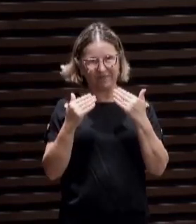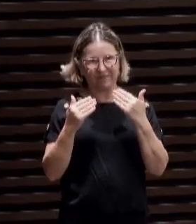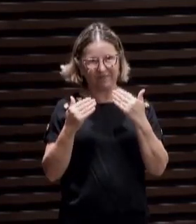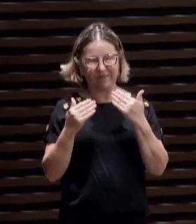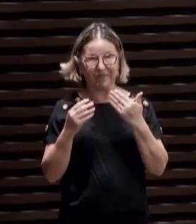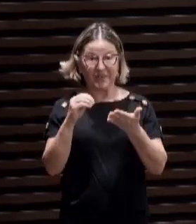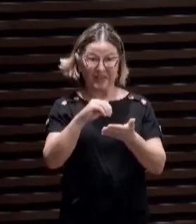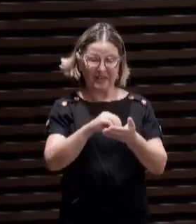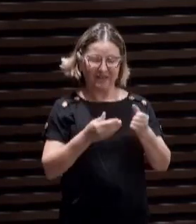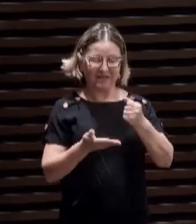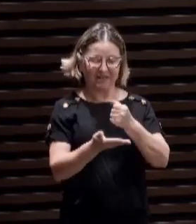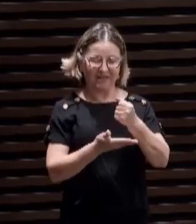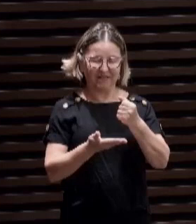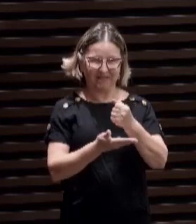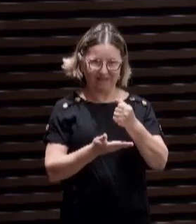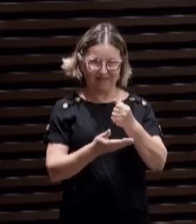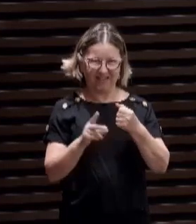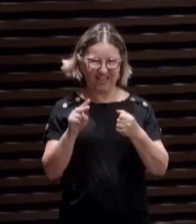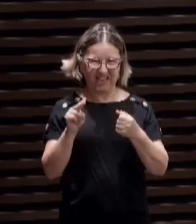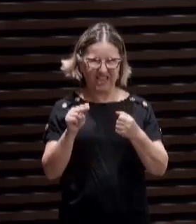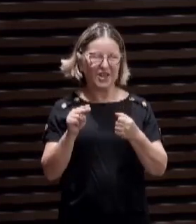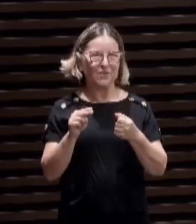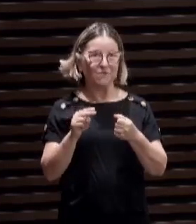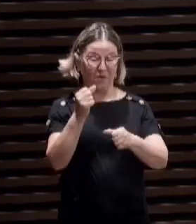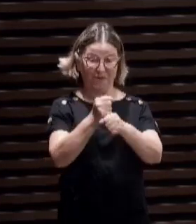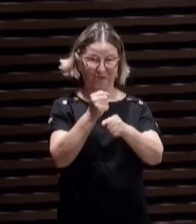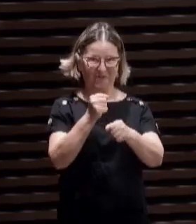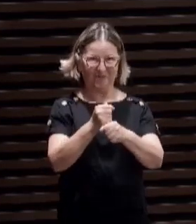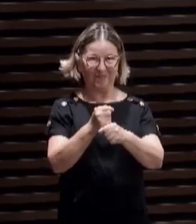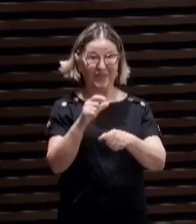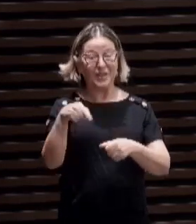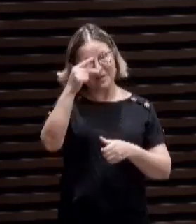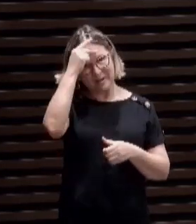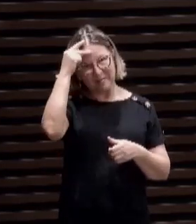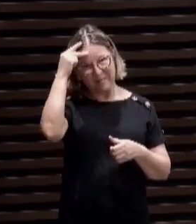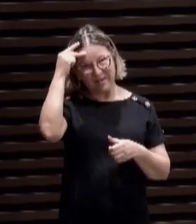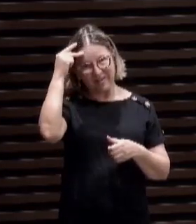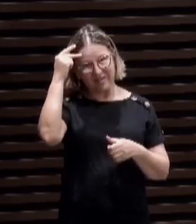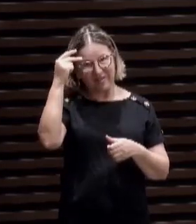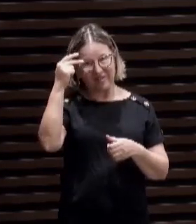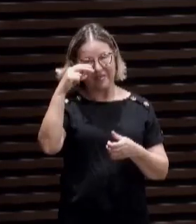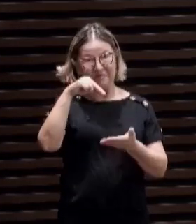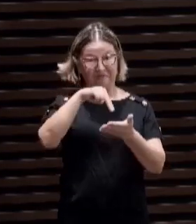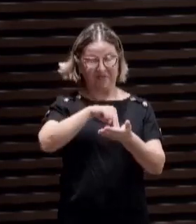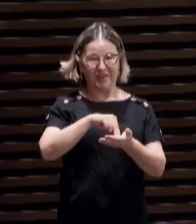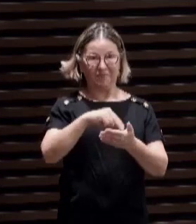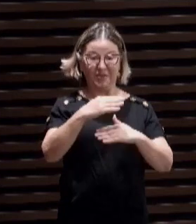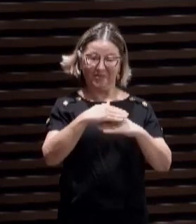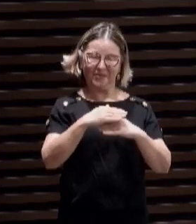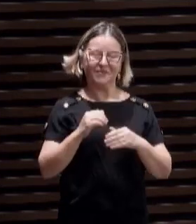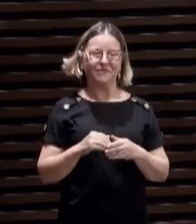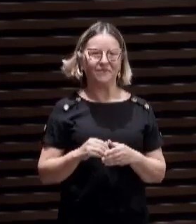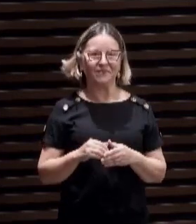como prudente construtor, e outro edifica sobre ele. Porém, cada um